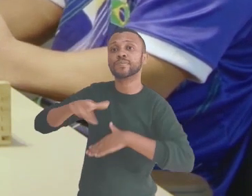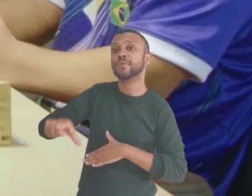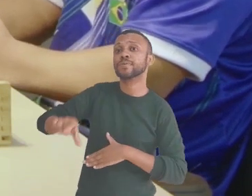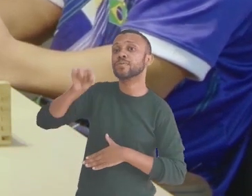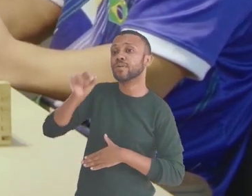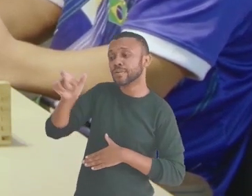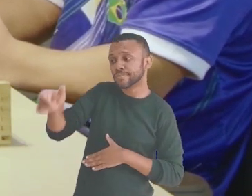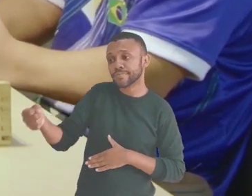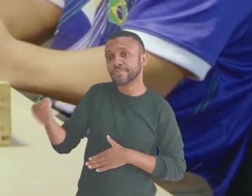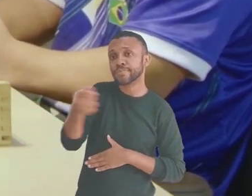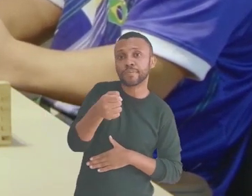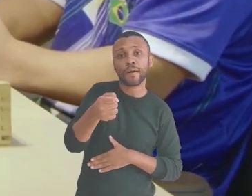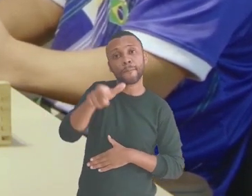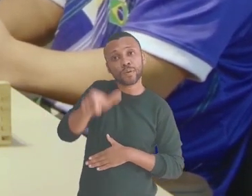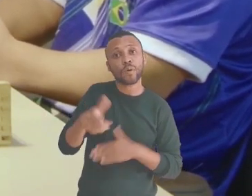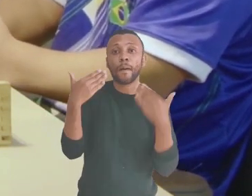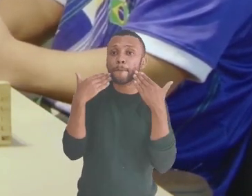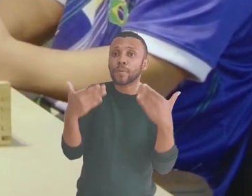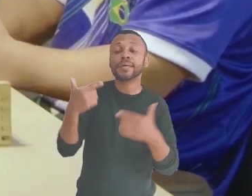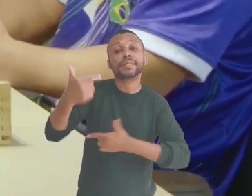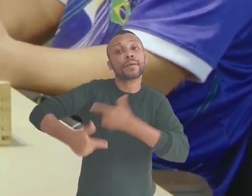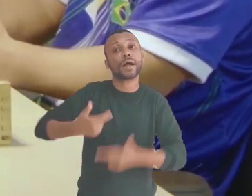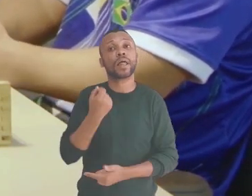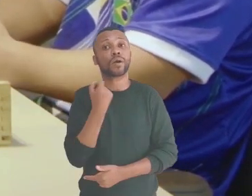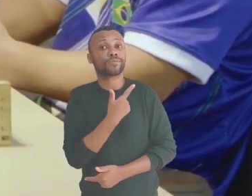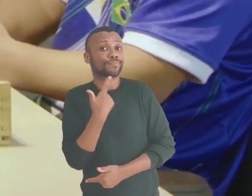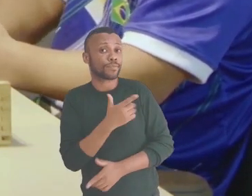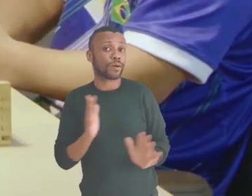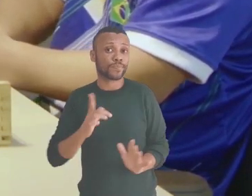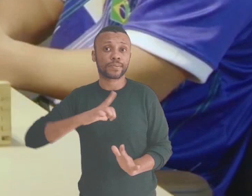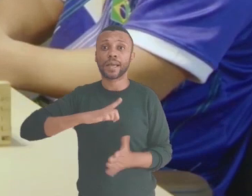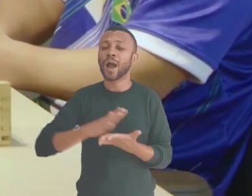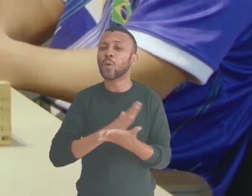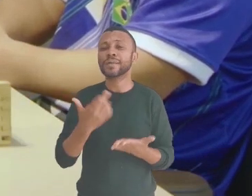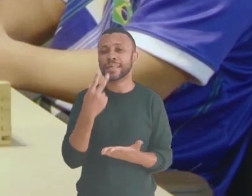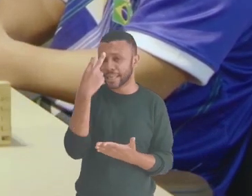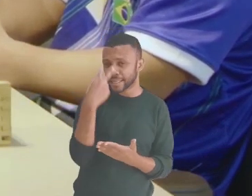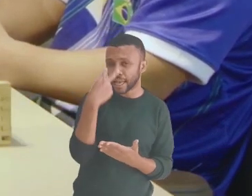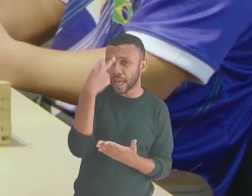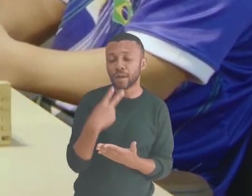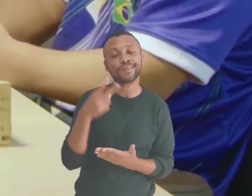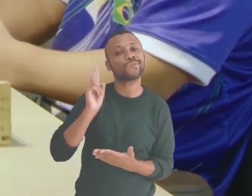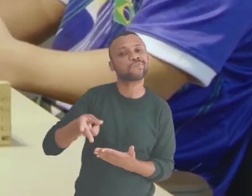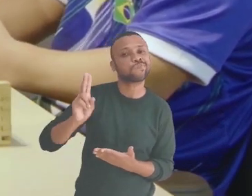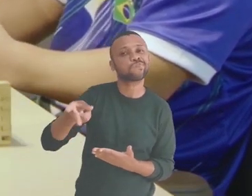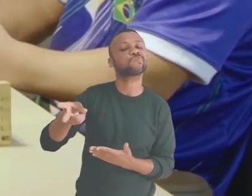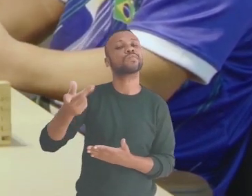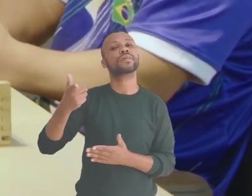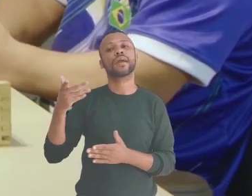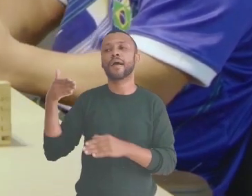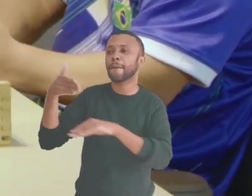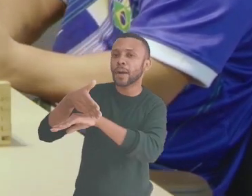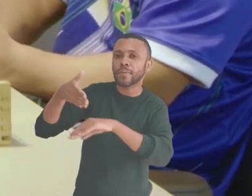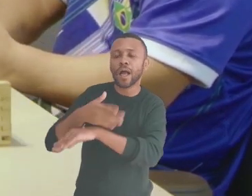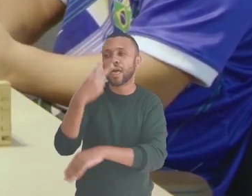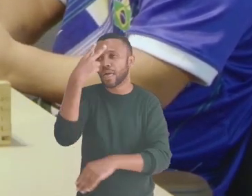passou a ser uma pessoa pública que trabalha com humor. Como tem cegos, né? Tinha um ceguinho que aparecia sempre lá no jogo, diversas vezes, né? Um